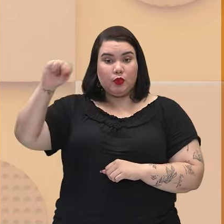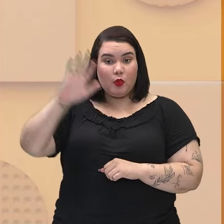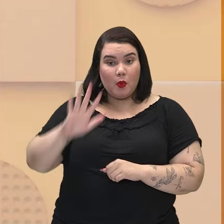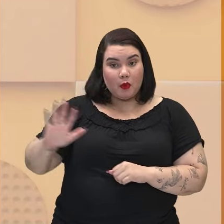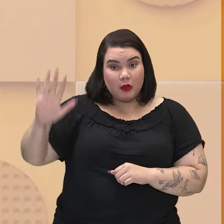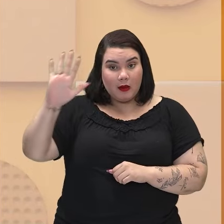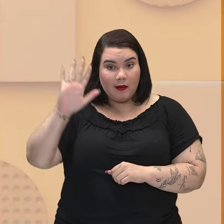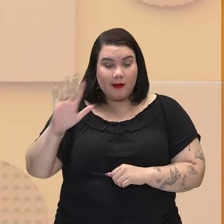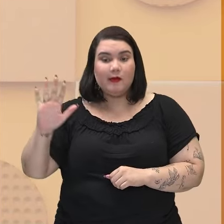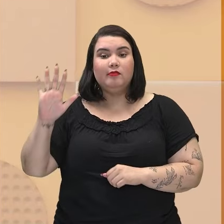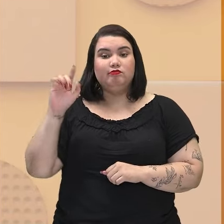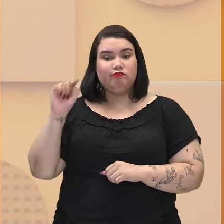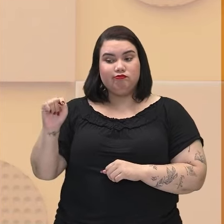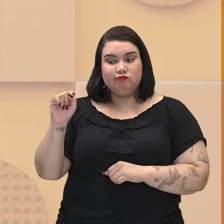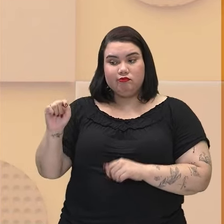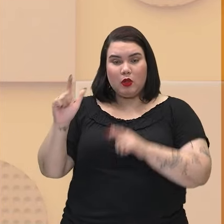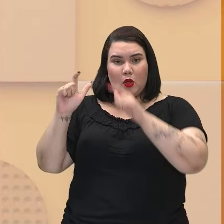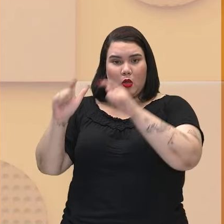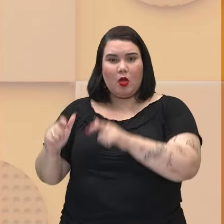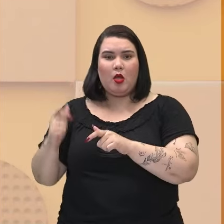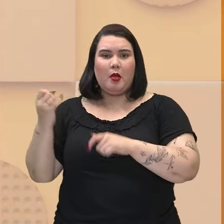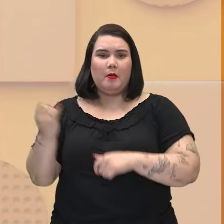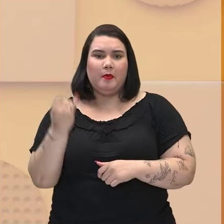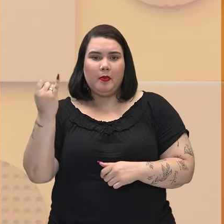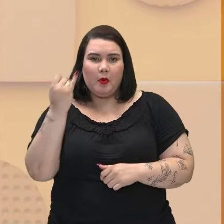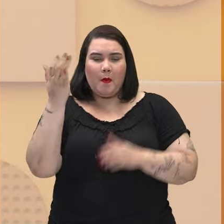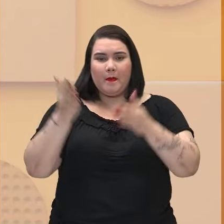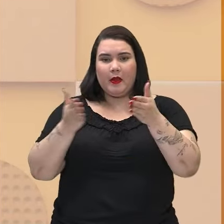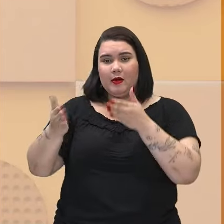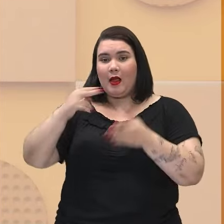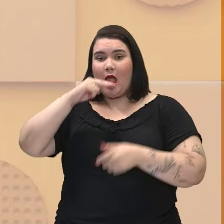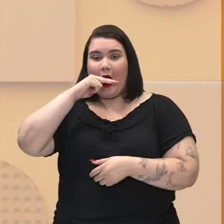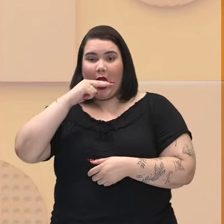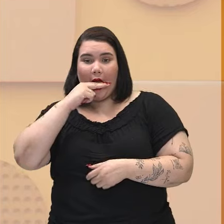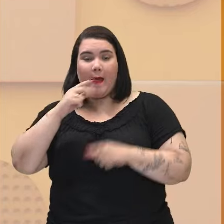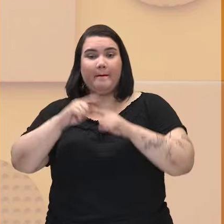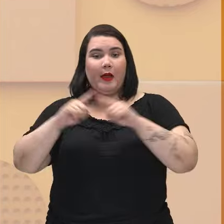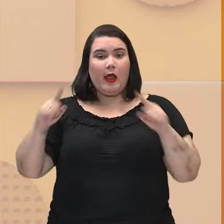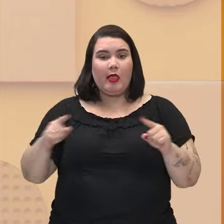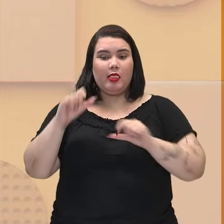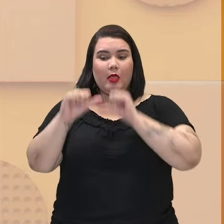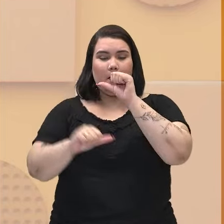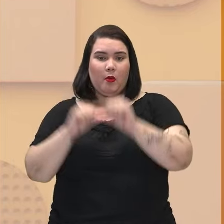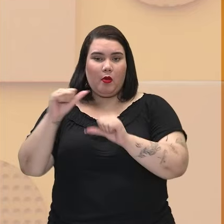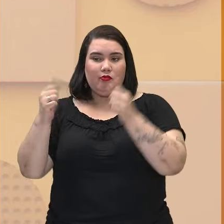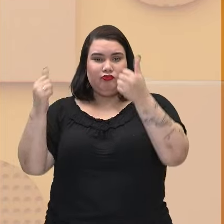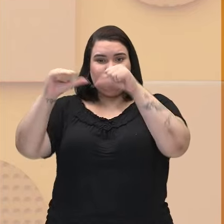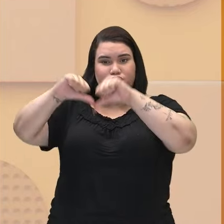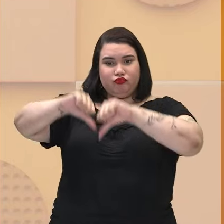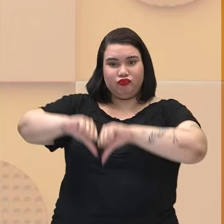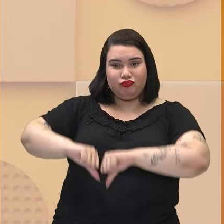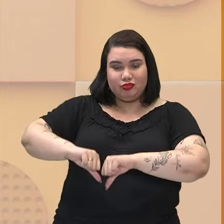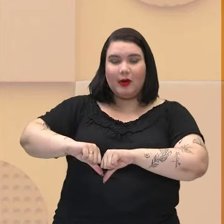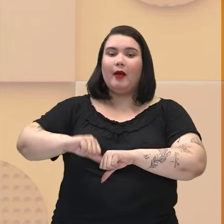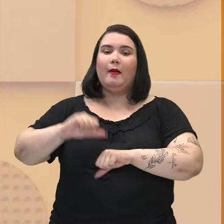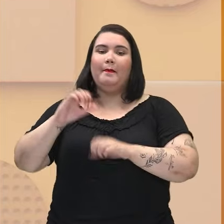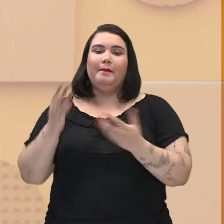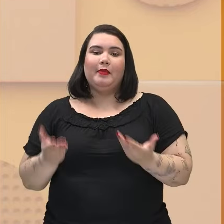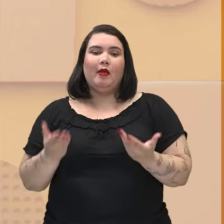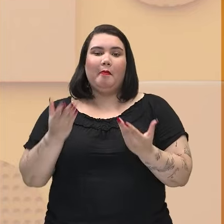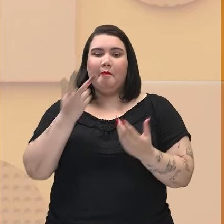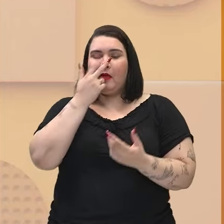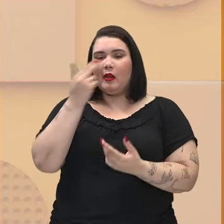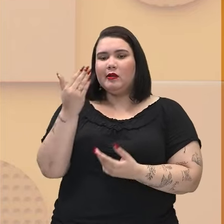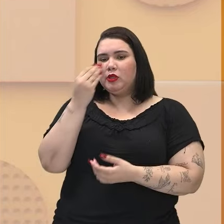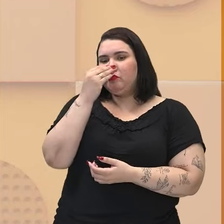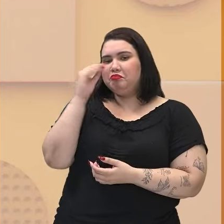sua importância que teve durante a cana-de-açúcar, foi importante sim, mas depois com o declínio da economia açucareira, ficou meio que deixado